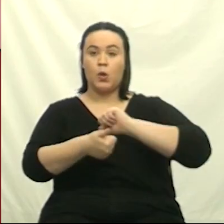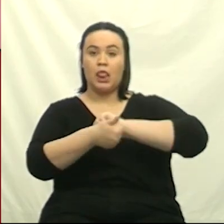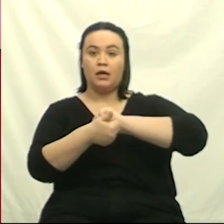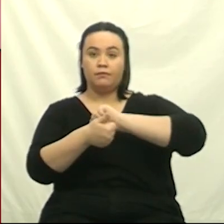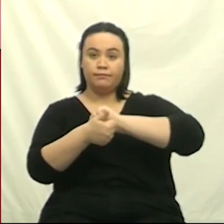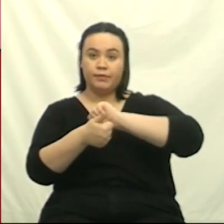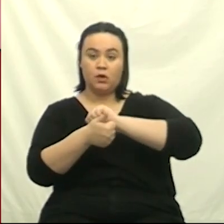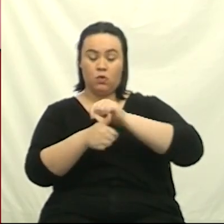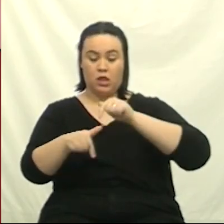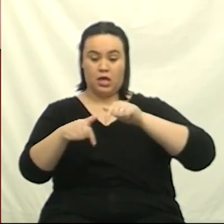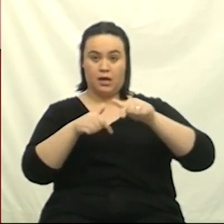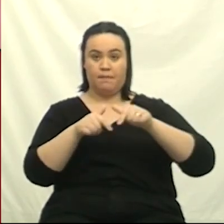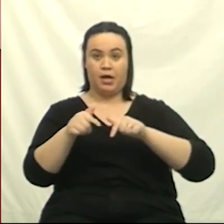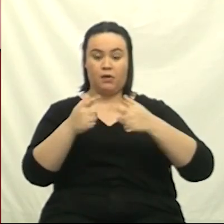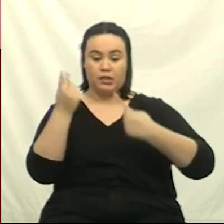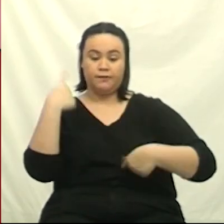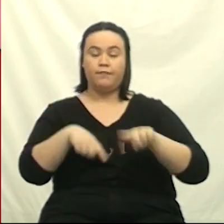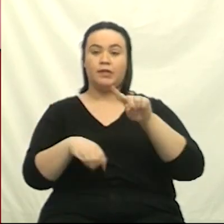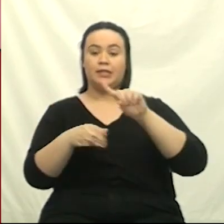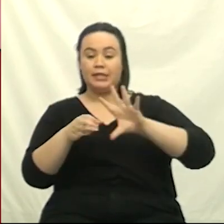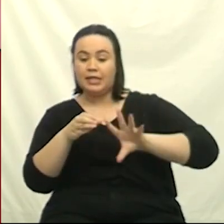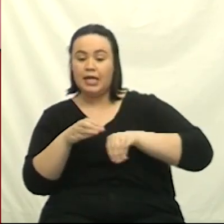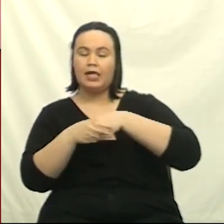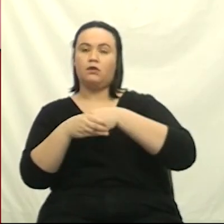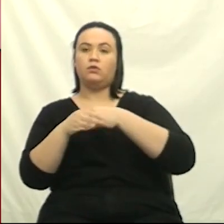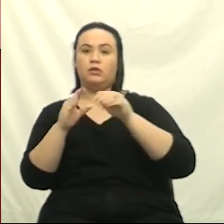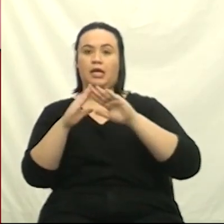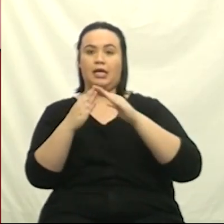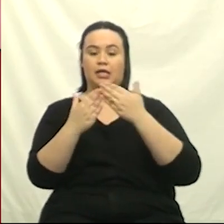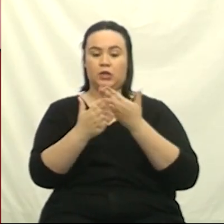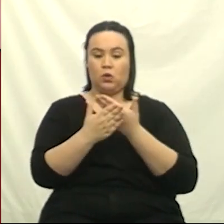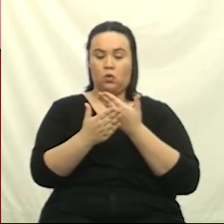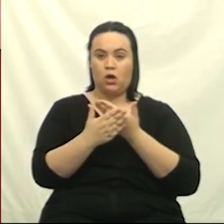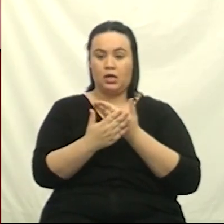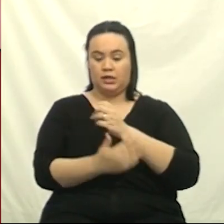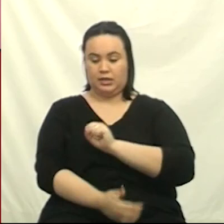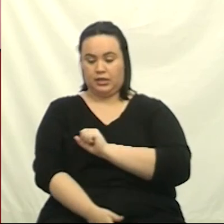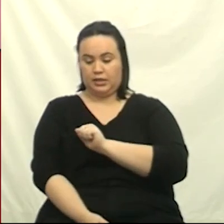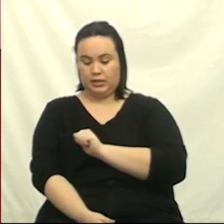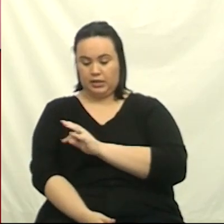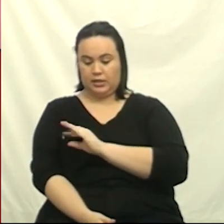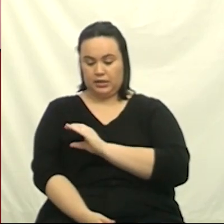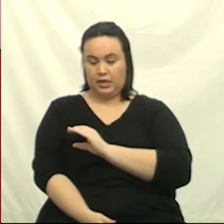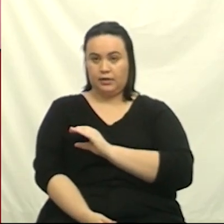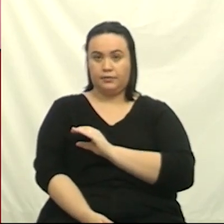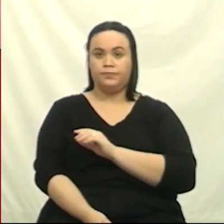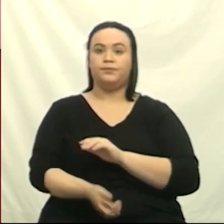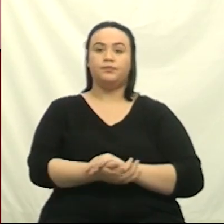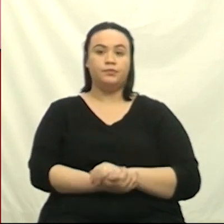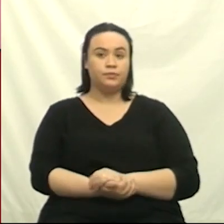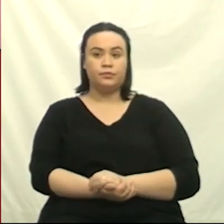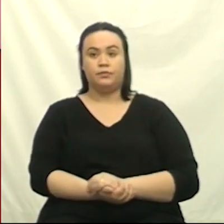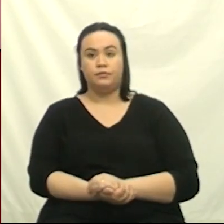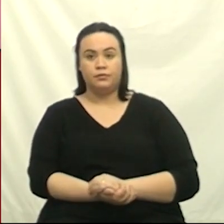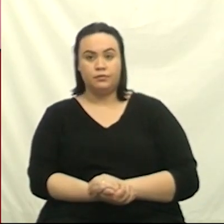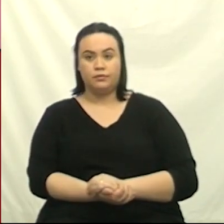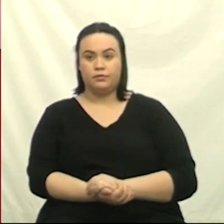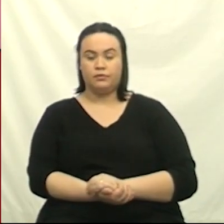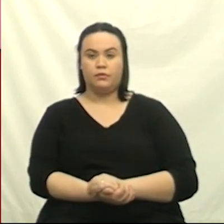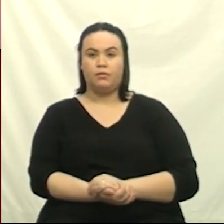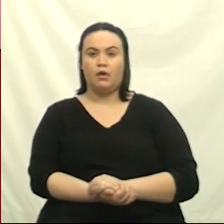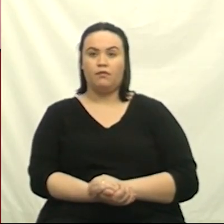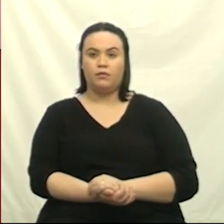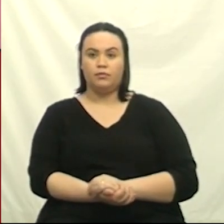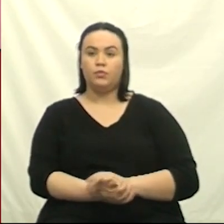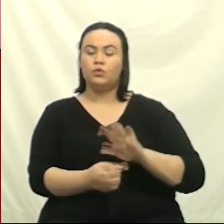e o trabalho que é desenvolvido na Satic e nas escolas do município também que tem um trabalho nesse sentido vai fazer